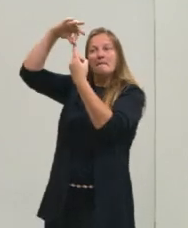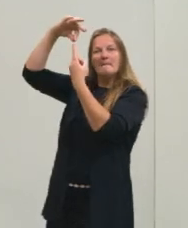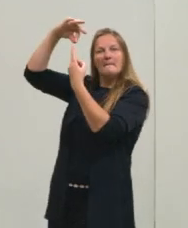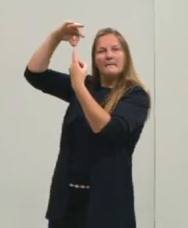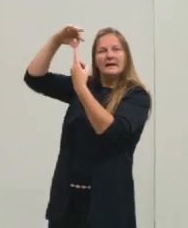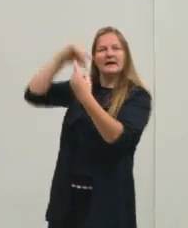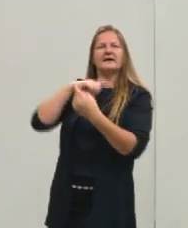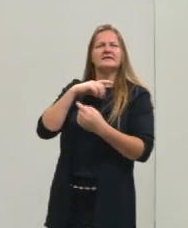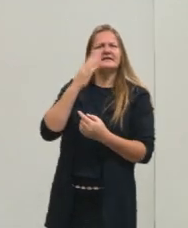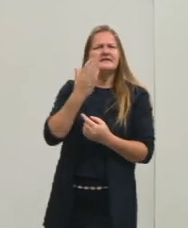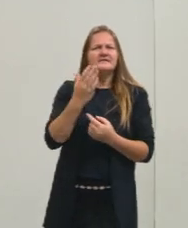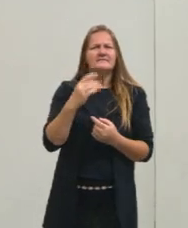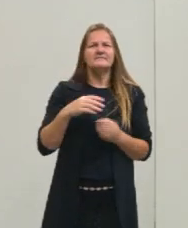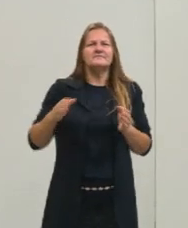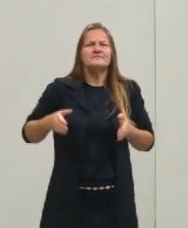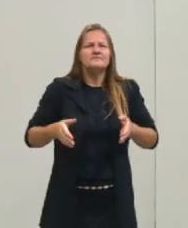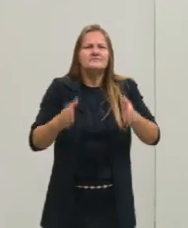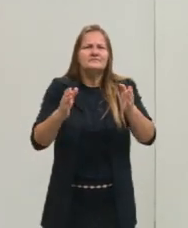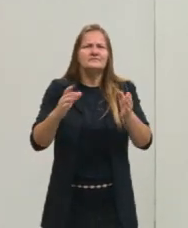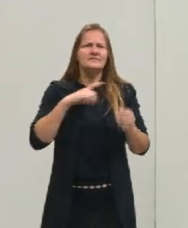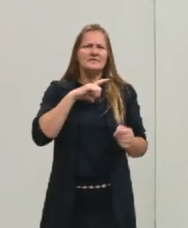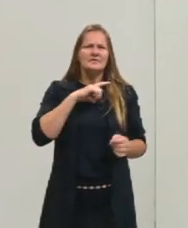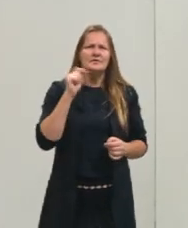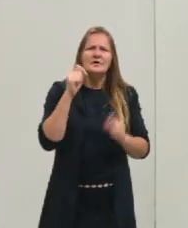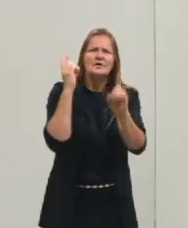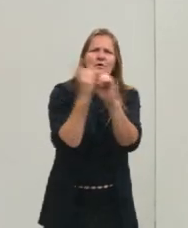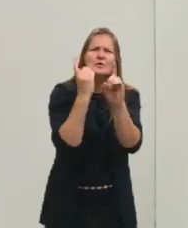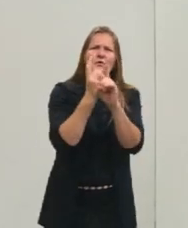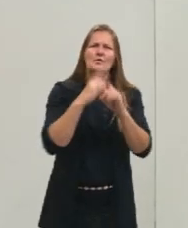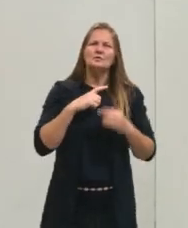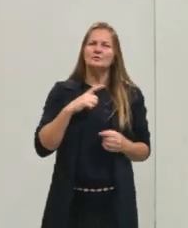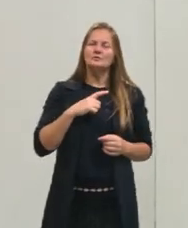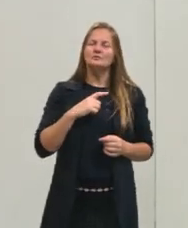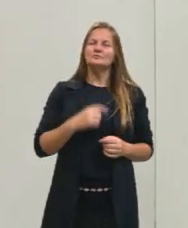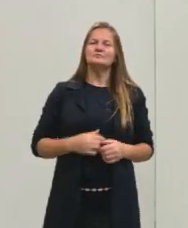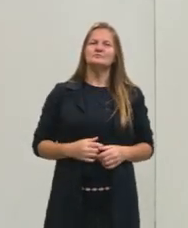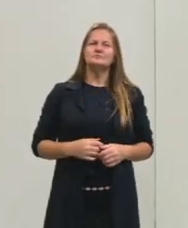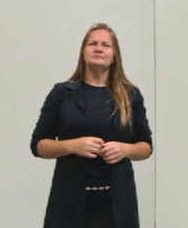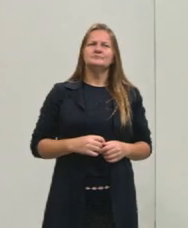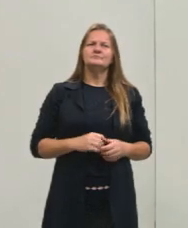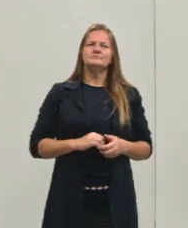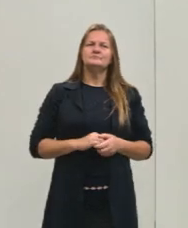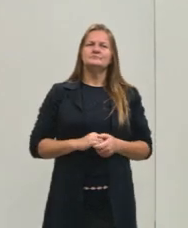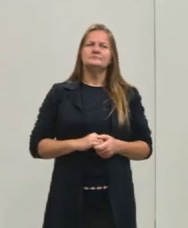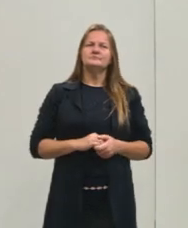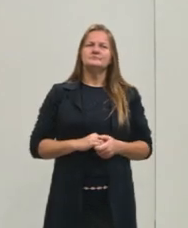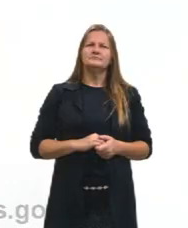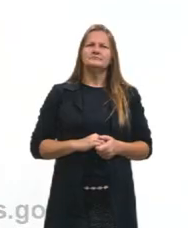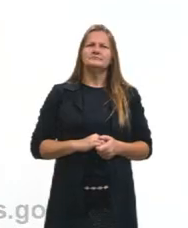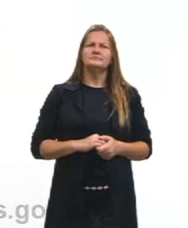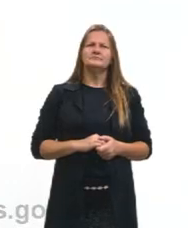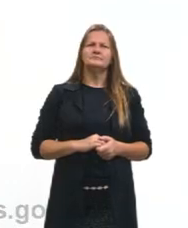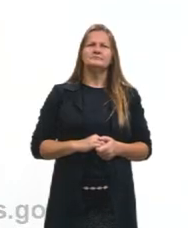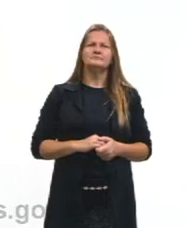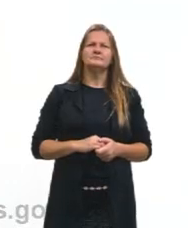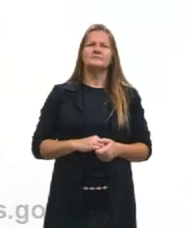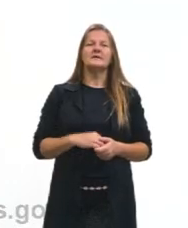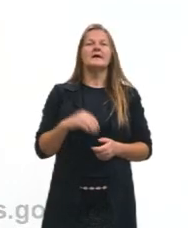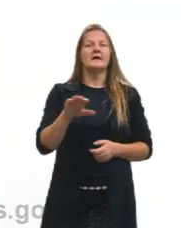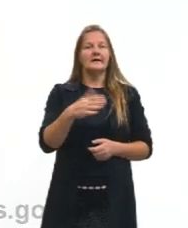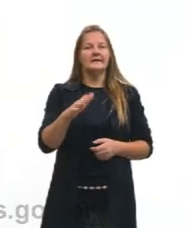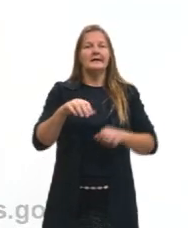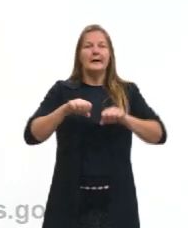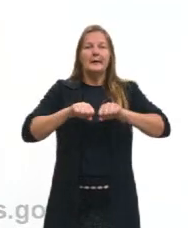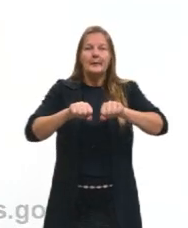entrada de casa corredor dizendo que que eu vou encontrar qual categoria eu vou encontrar ele e com certeza